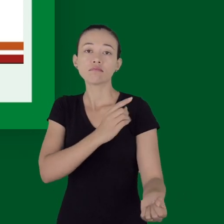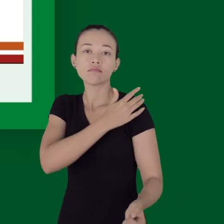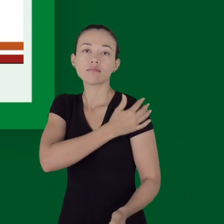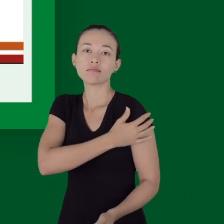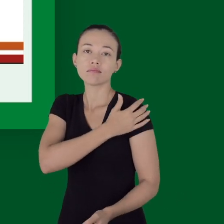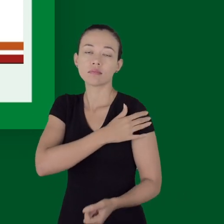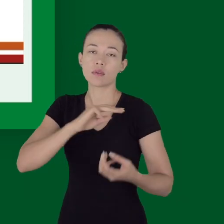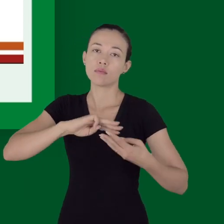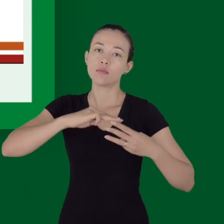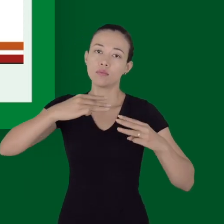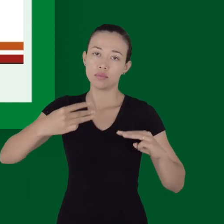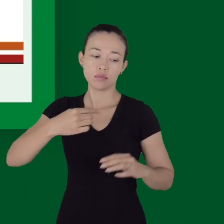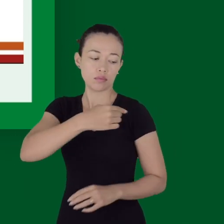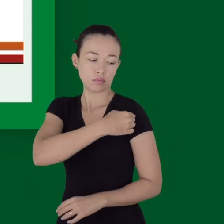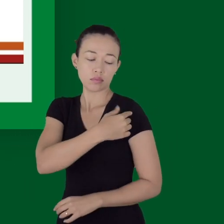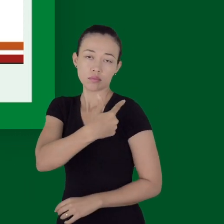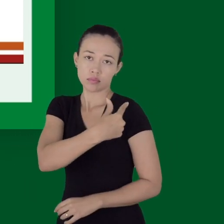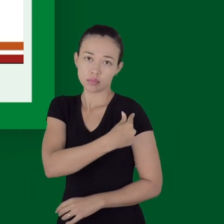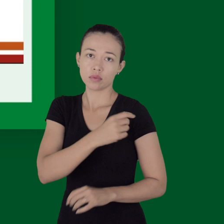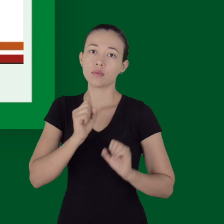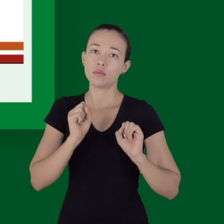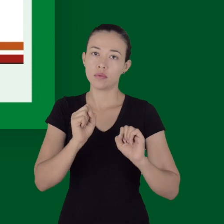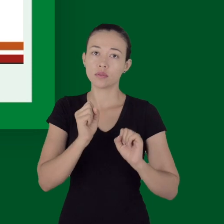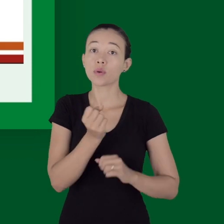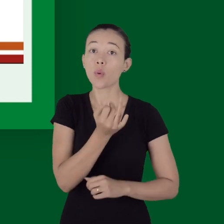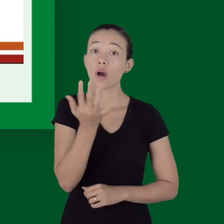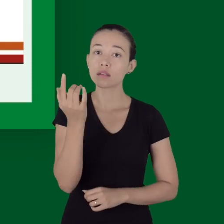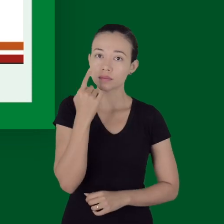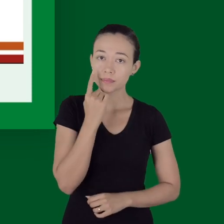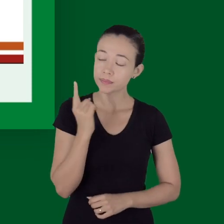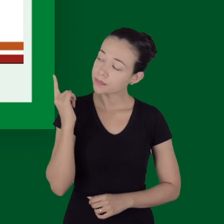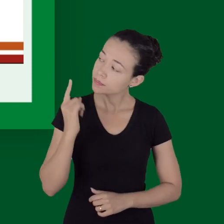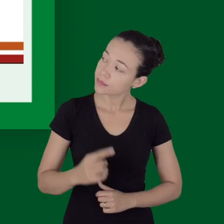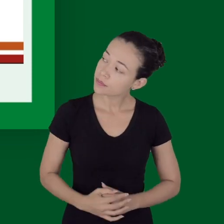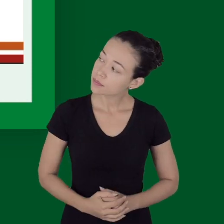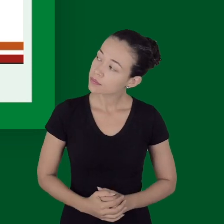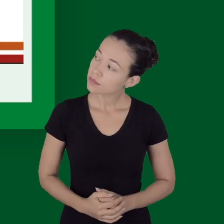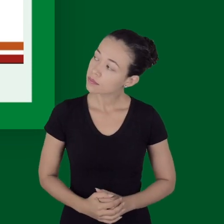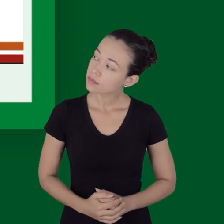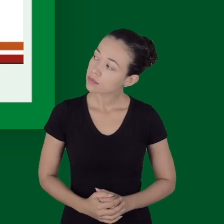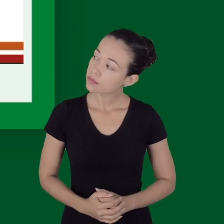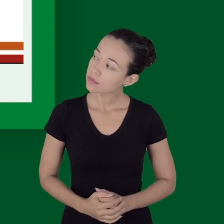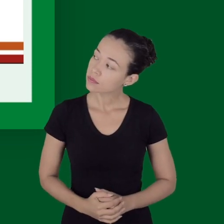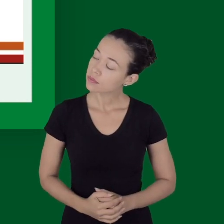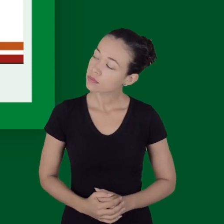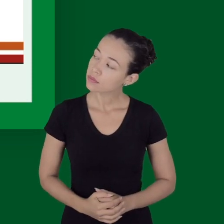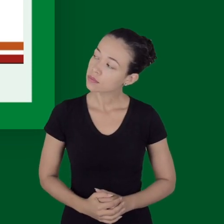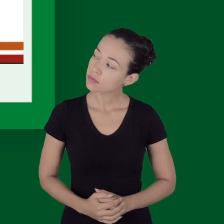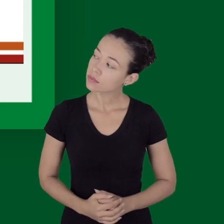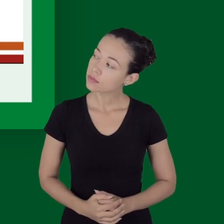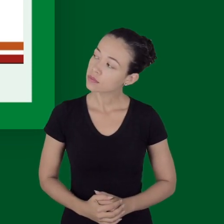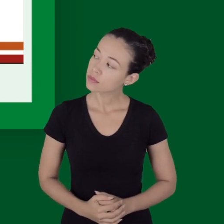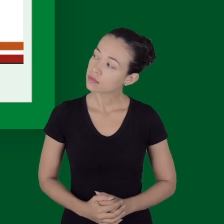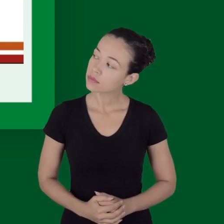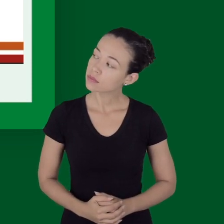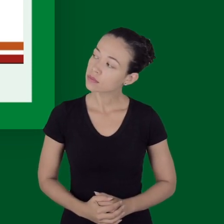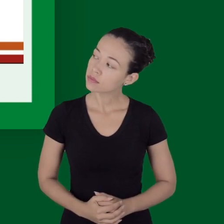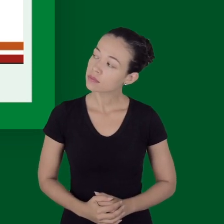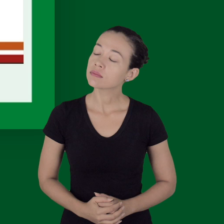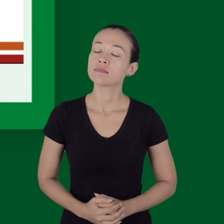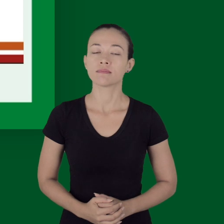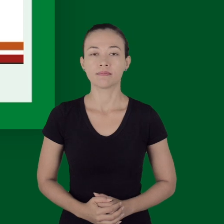vai dispensar o acesso venoso. Dose 0,1 a 0,2 miligramas por quilo, 10 miligramas aí intramuscular, uma média de para um